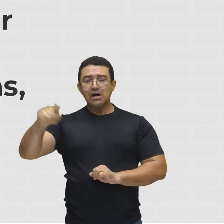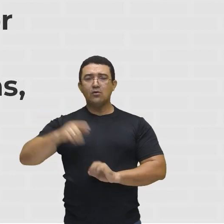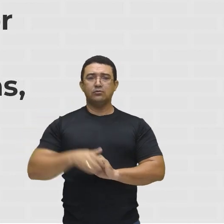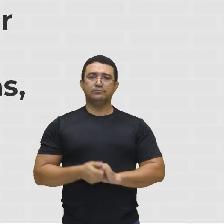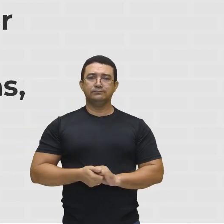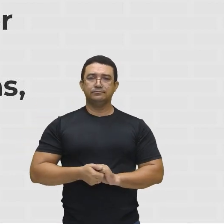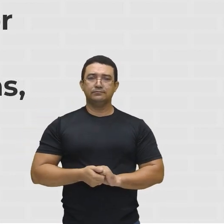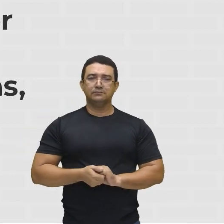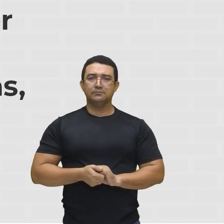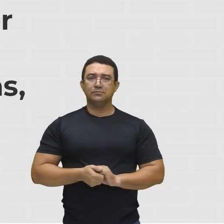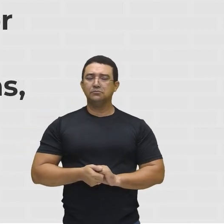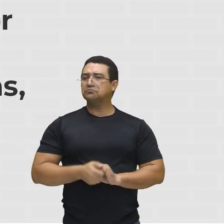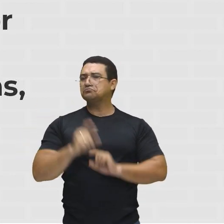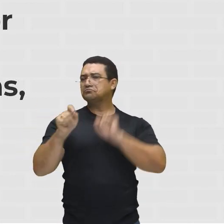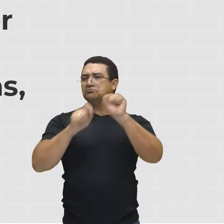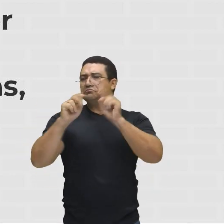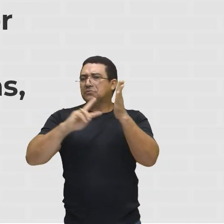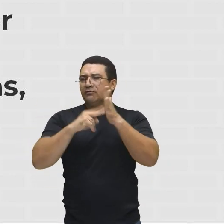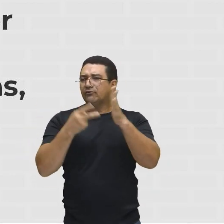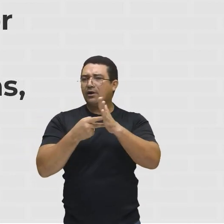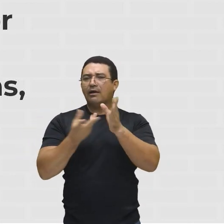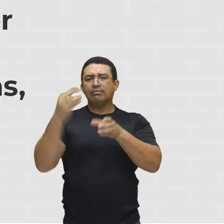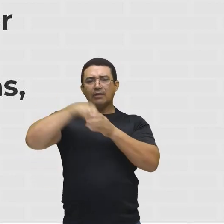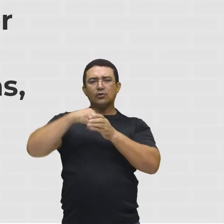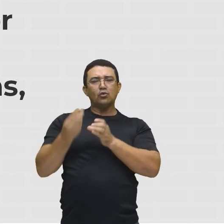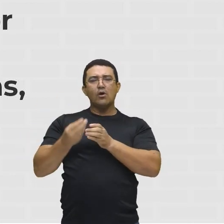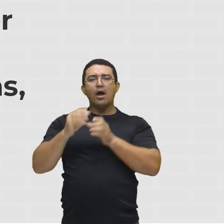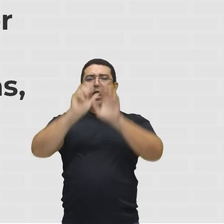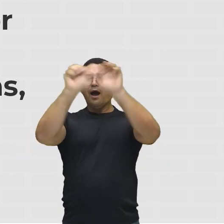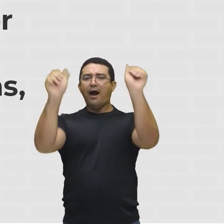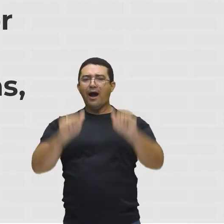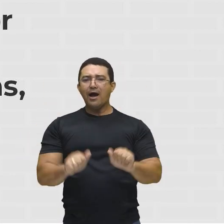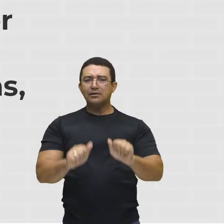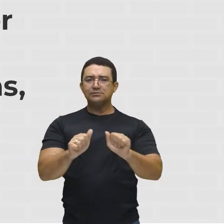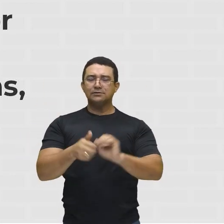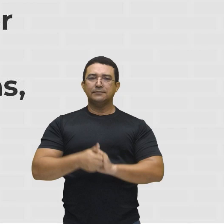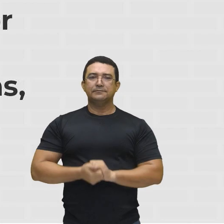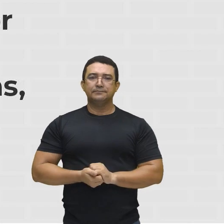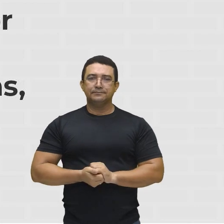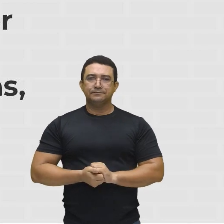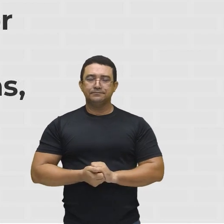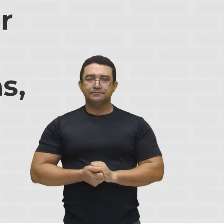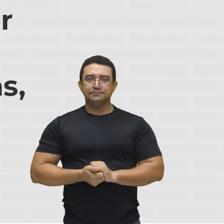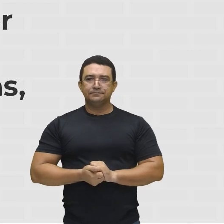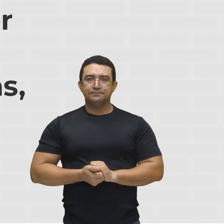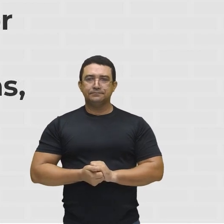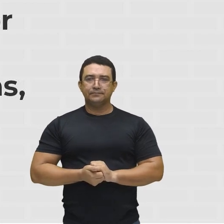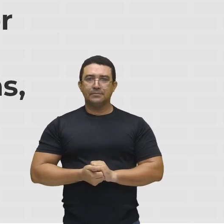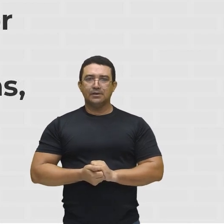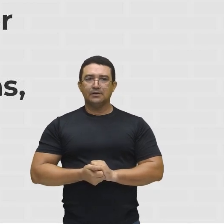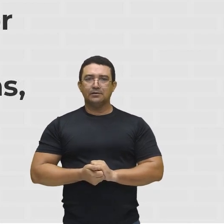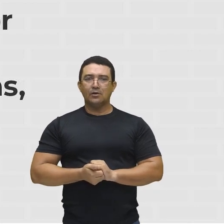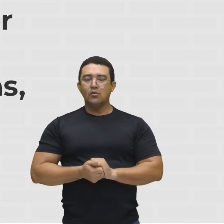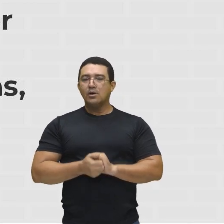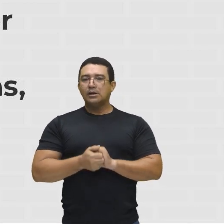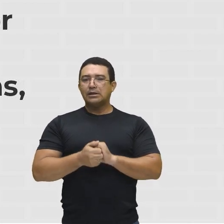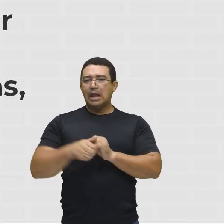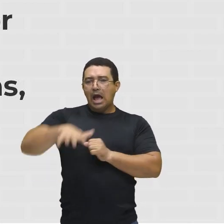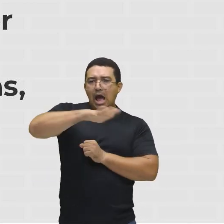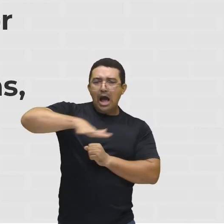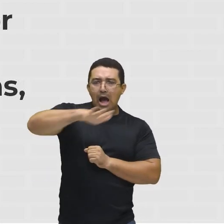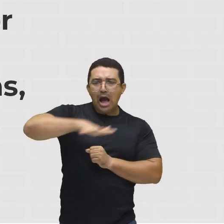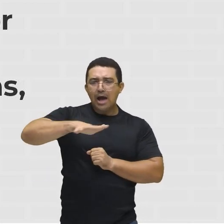O que é a fruir dentro da arte? Então, vou comentar com vocês que a fruição, dentro do lado artístico, a